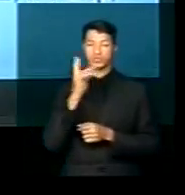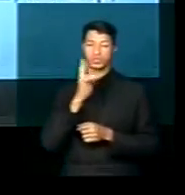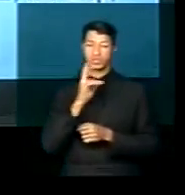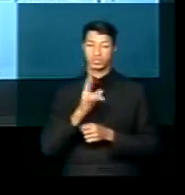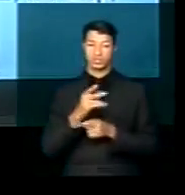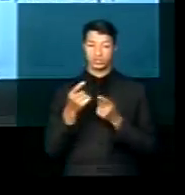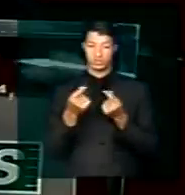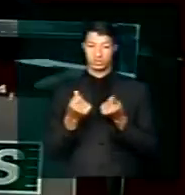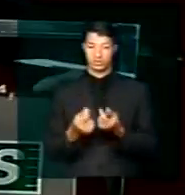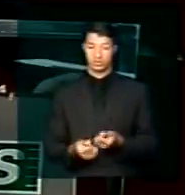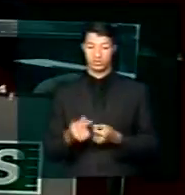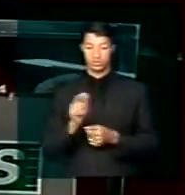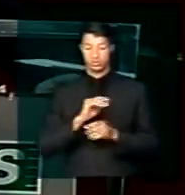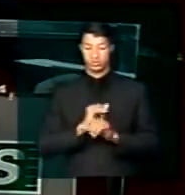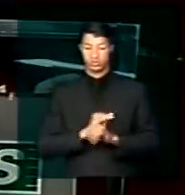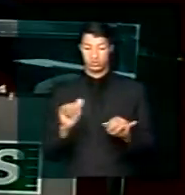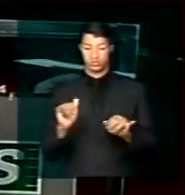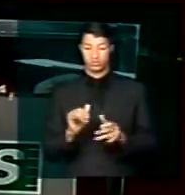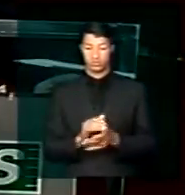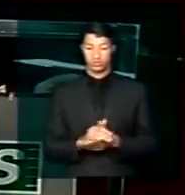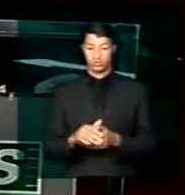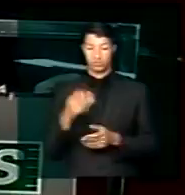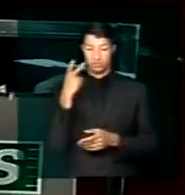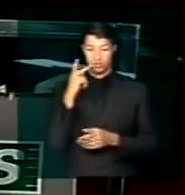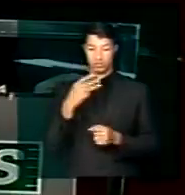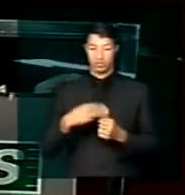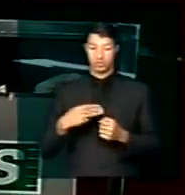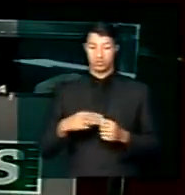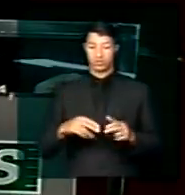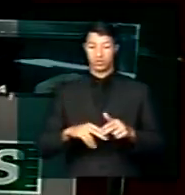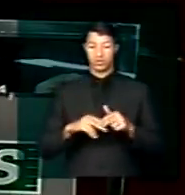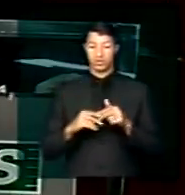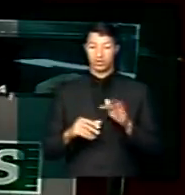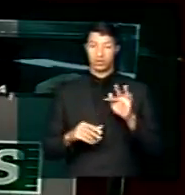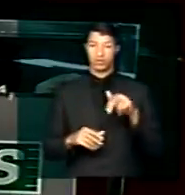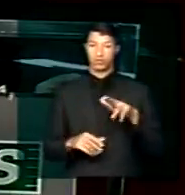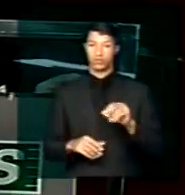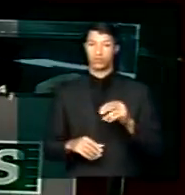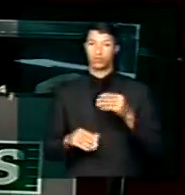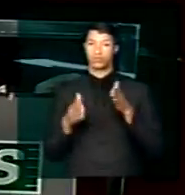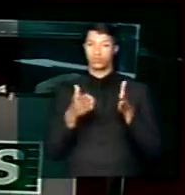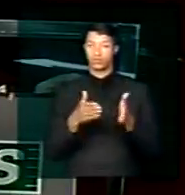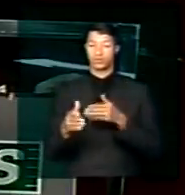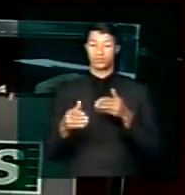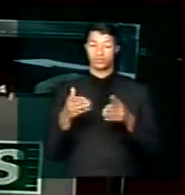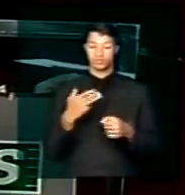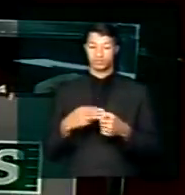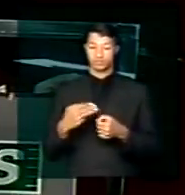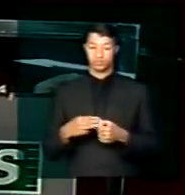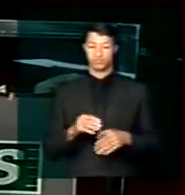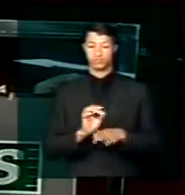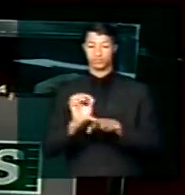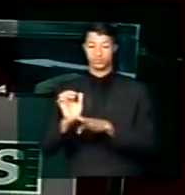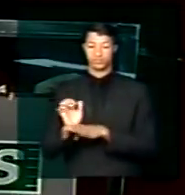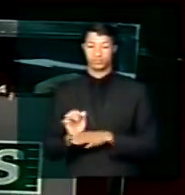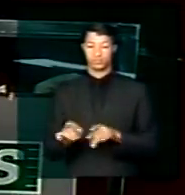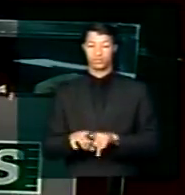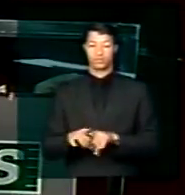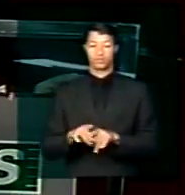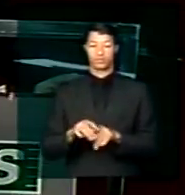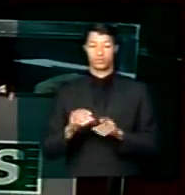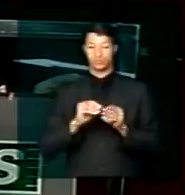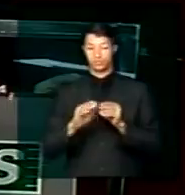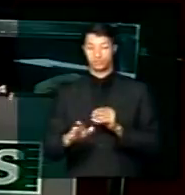reais de recursos não distribuídos aos municípios através dos fundos de participação do município, fundo de participação dos estados, IPI